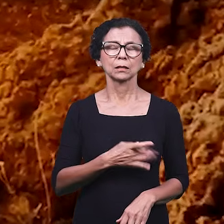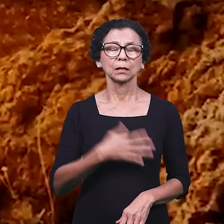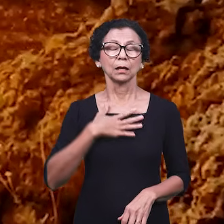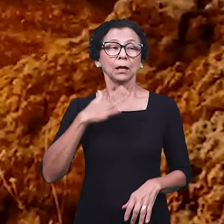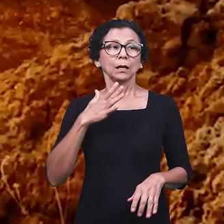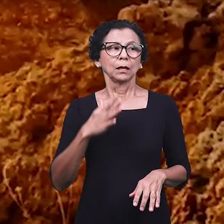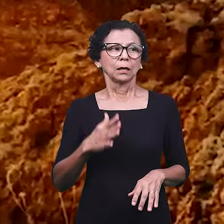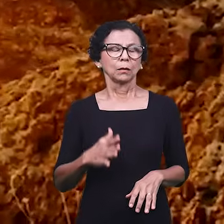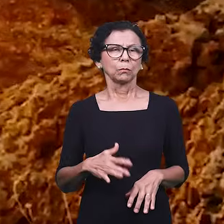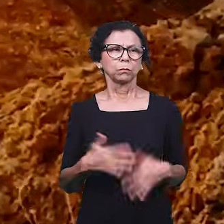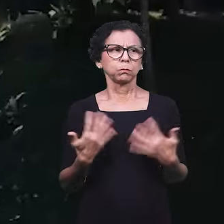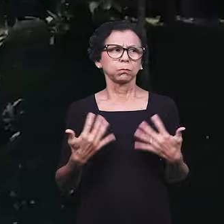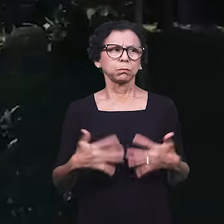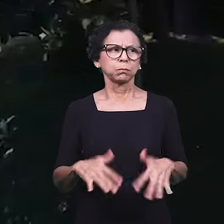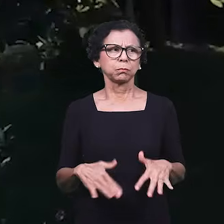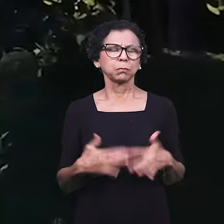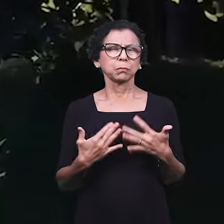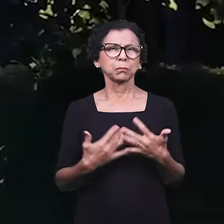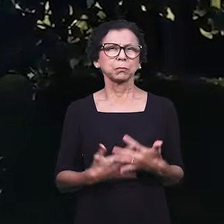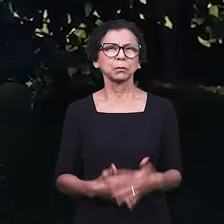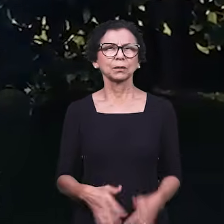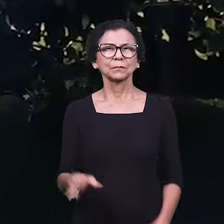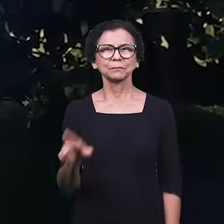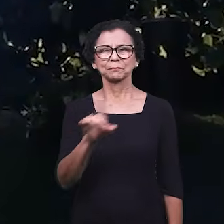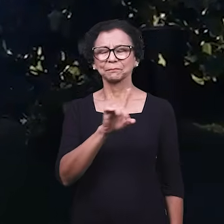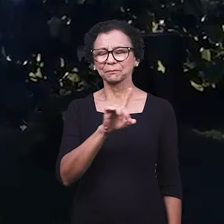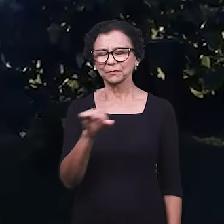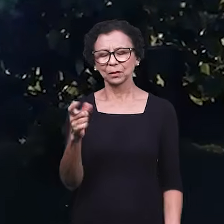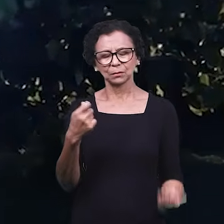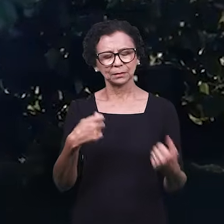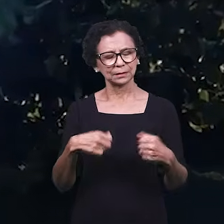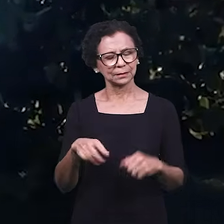infinitas. Não há o que temer.